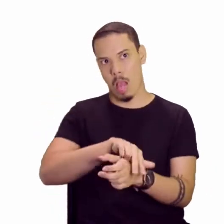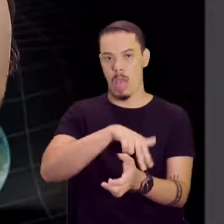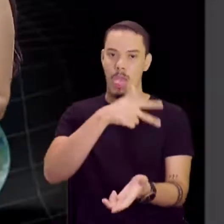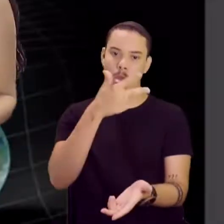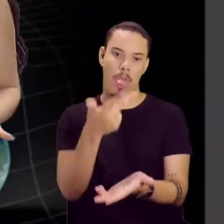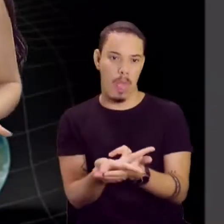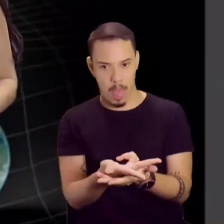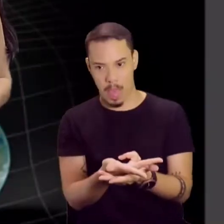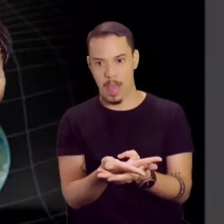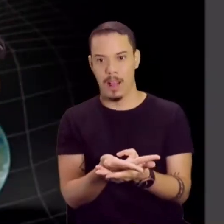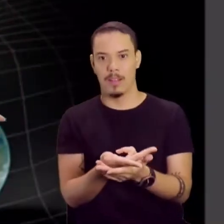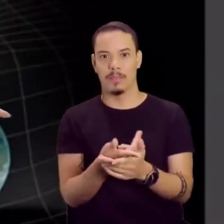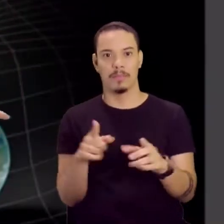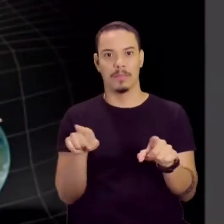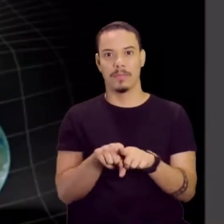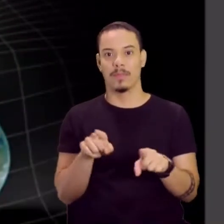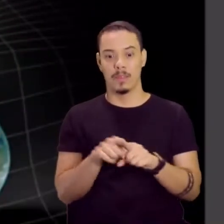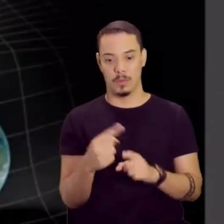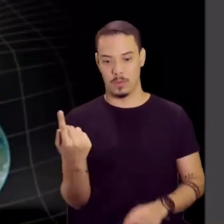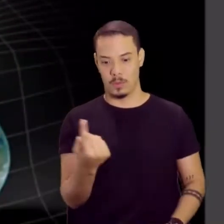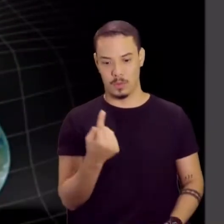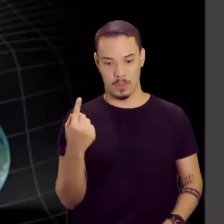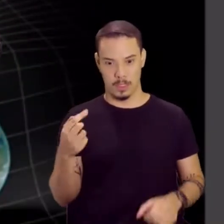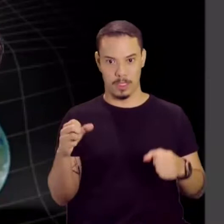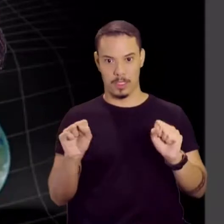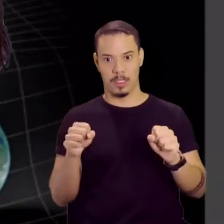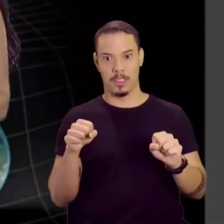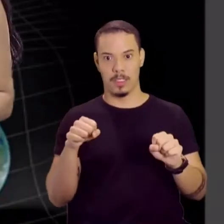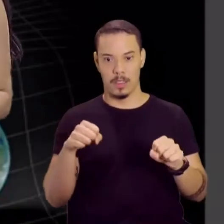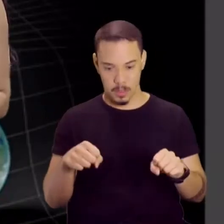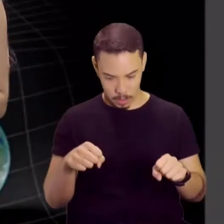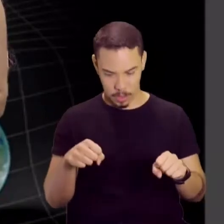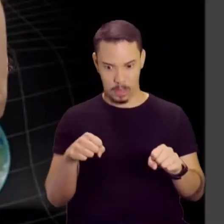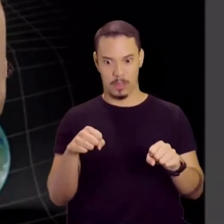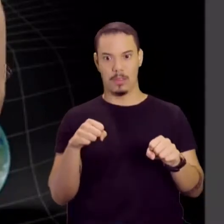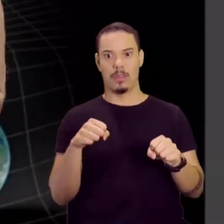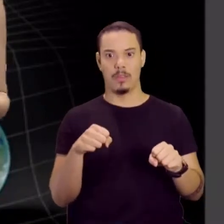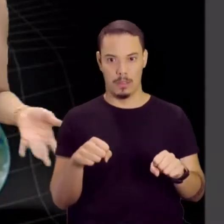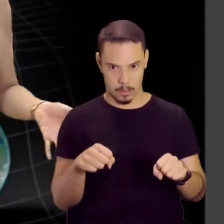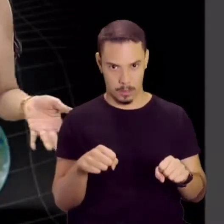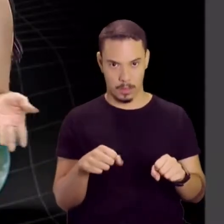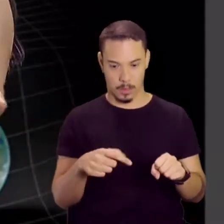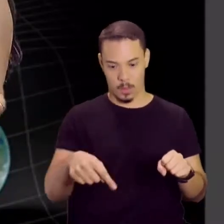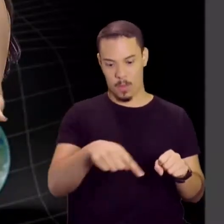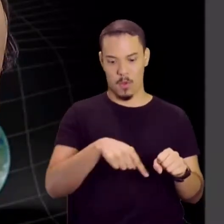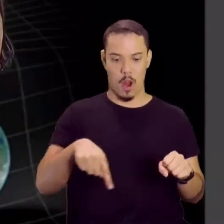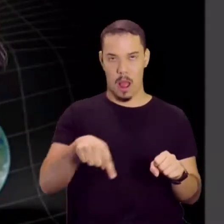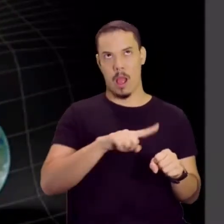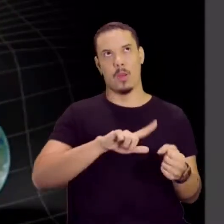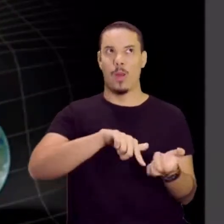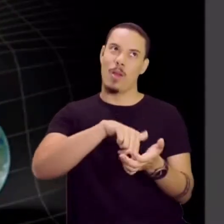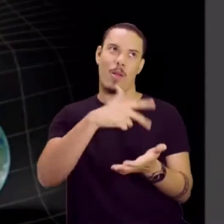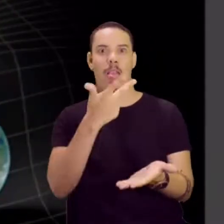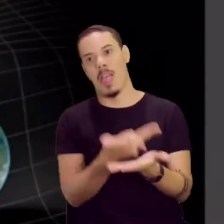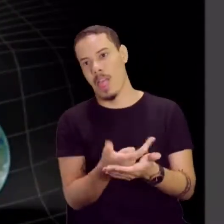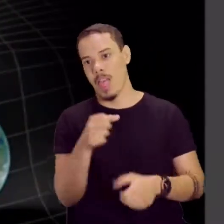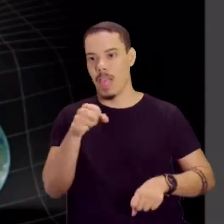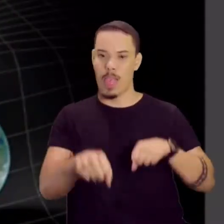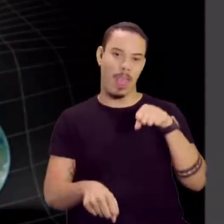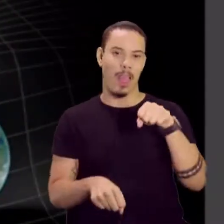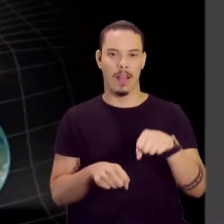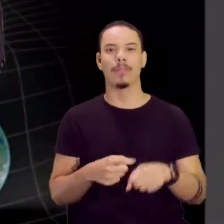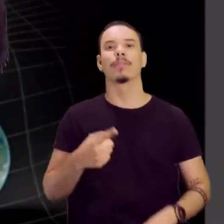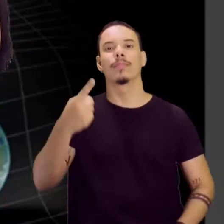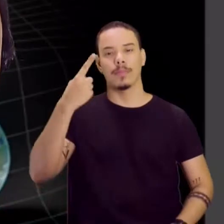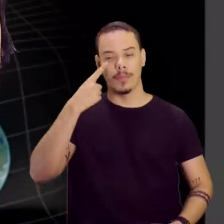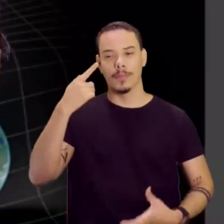um obstáculo no solo. Um obstáculo, que é o solo. Um obstáculo no solo, chamado buraco, né? Aí a gente vai ver